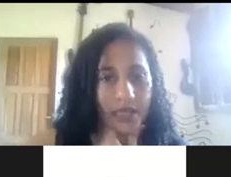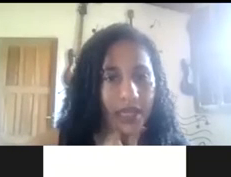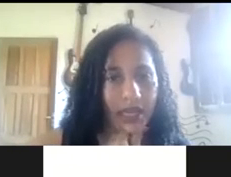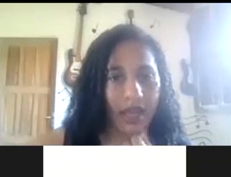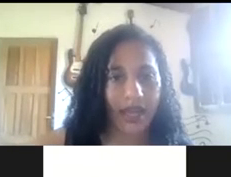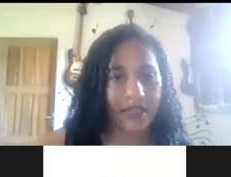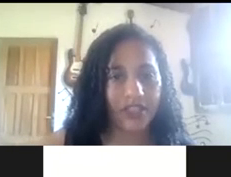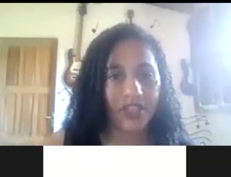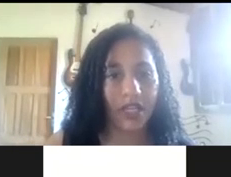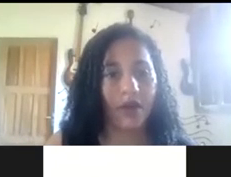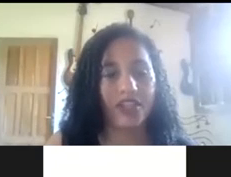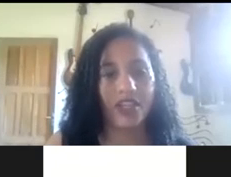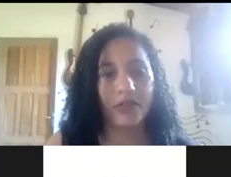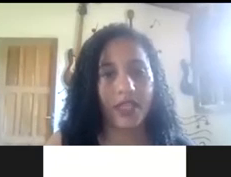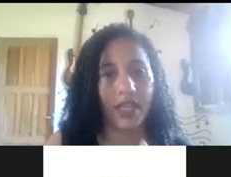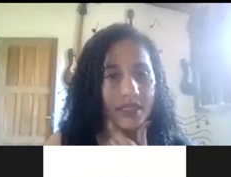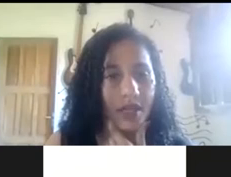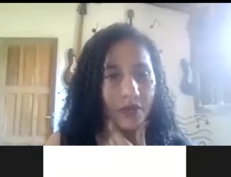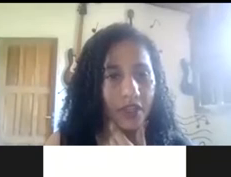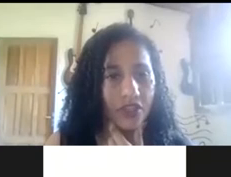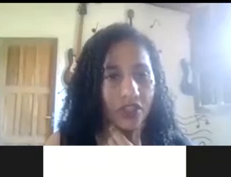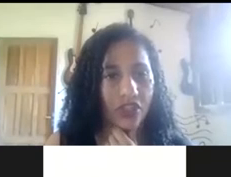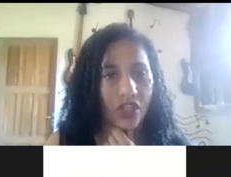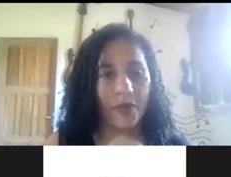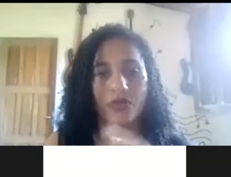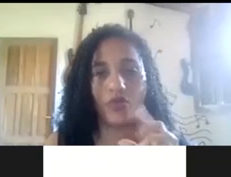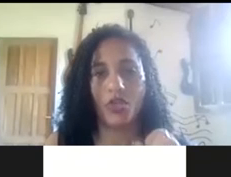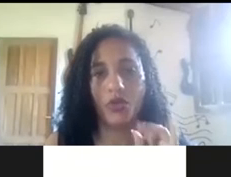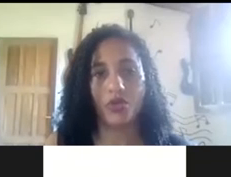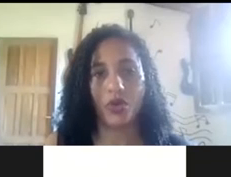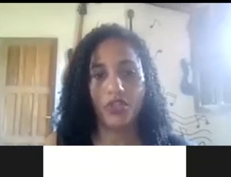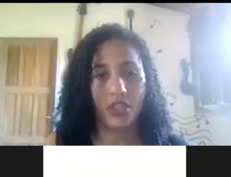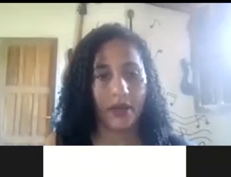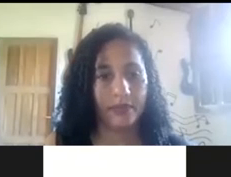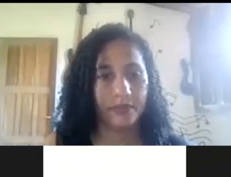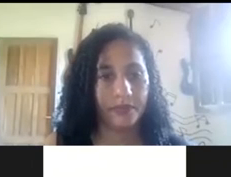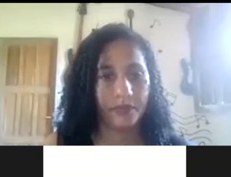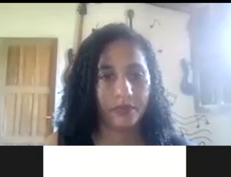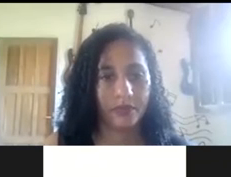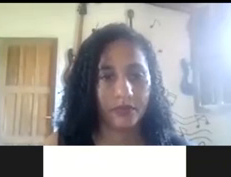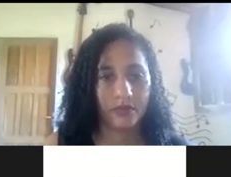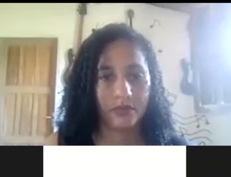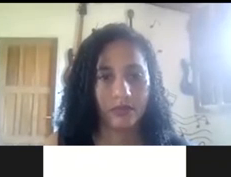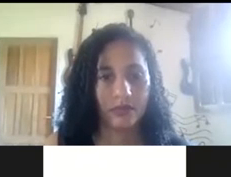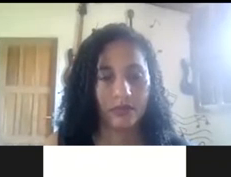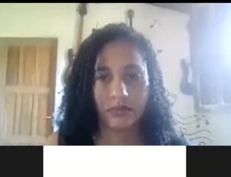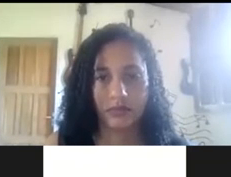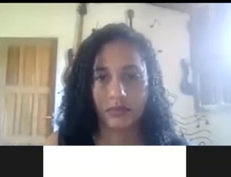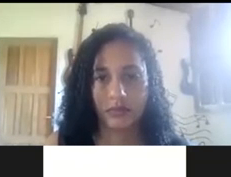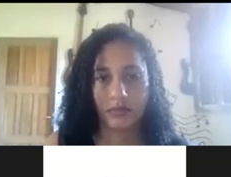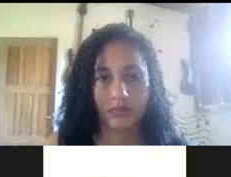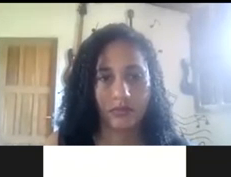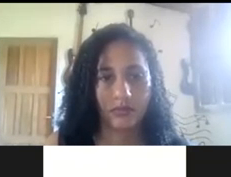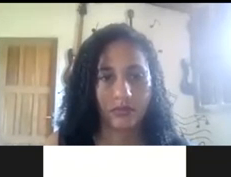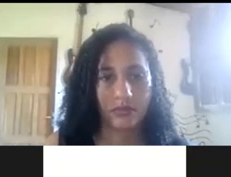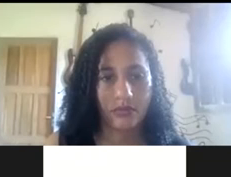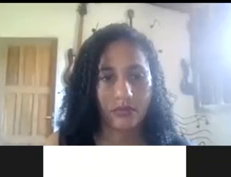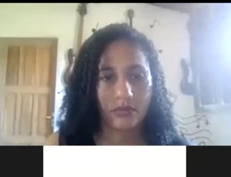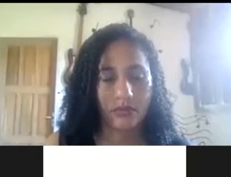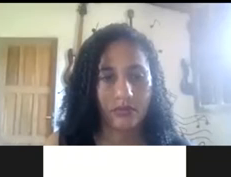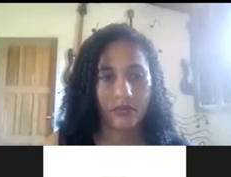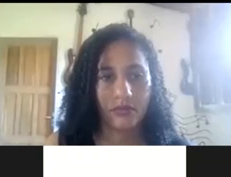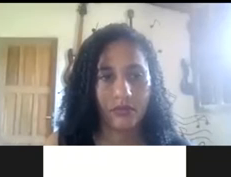Pode, cadê a Gileu? A Gileu, você está aí salvando a gente, que eu preciso de um menino e de uma menina. Eu vou voltar